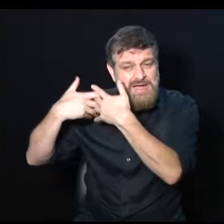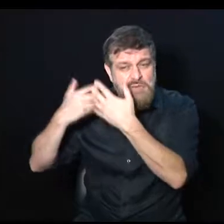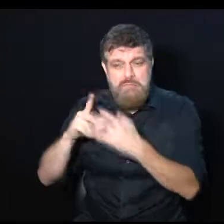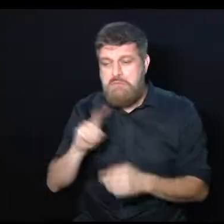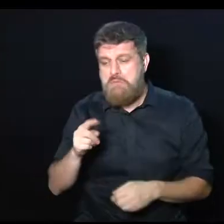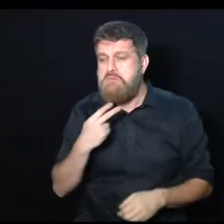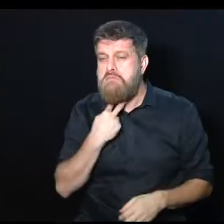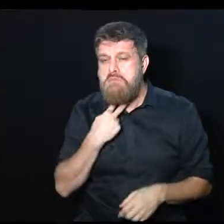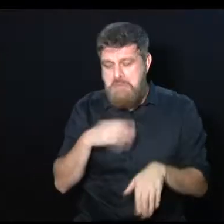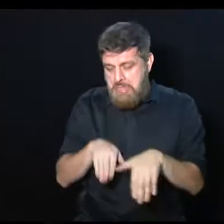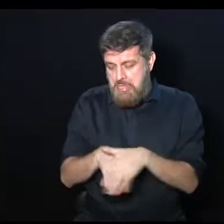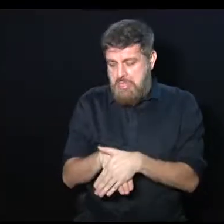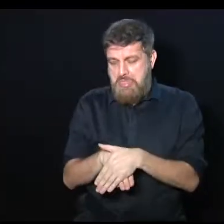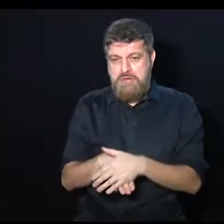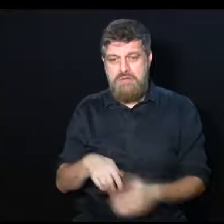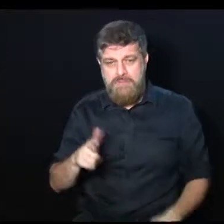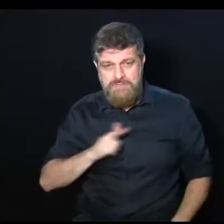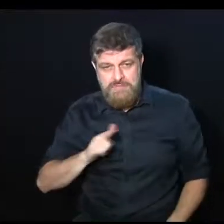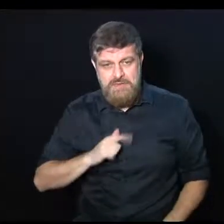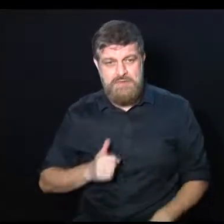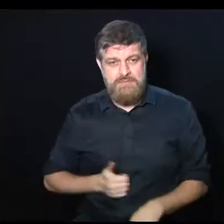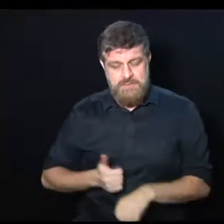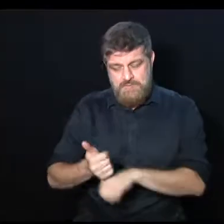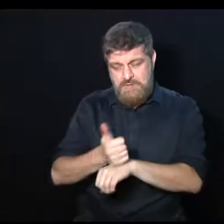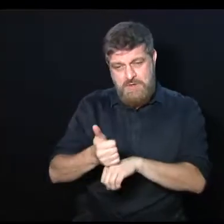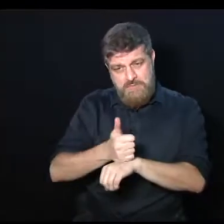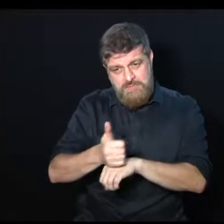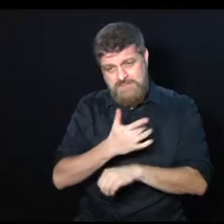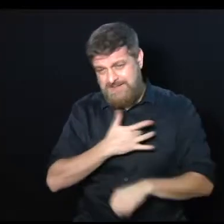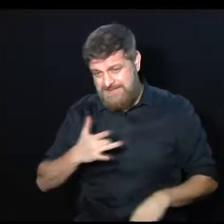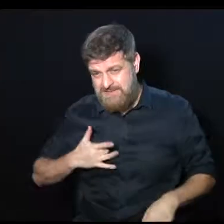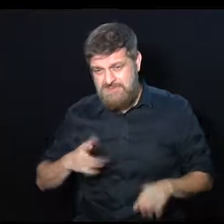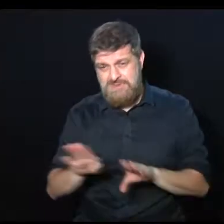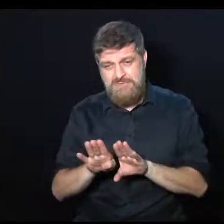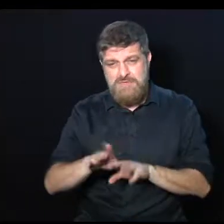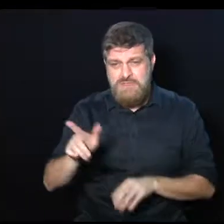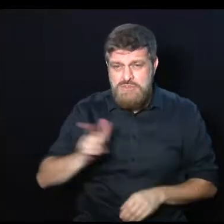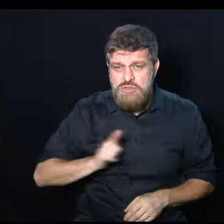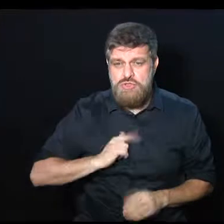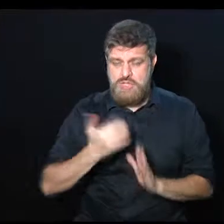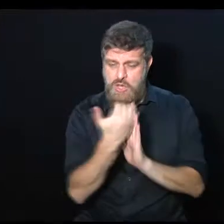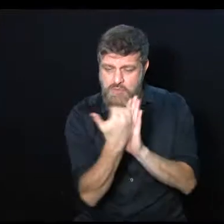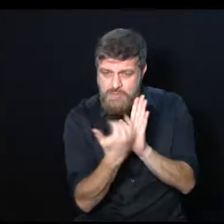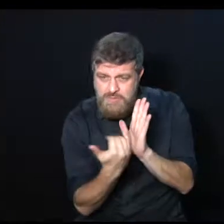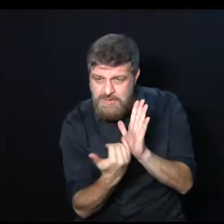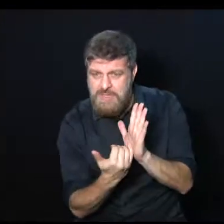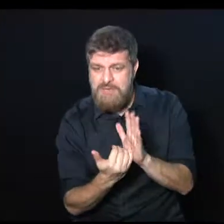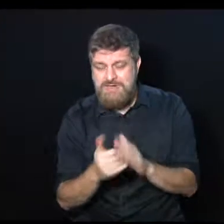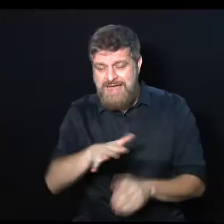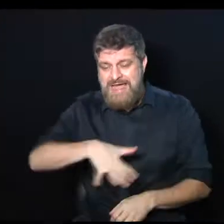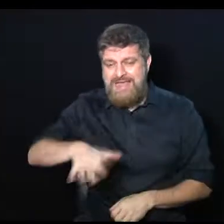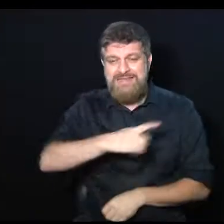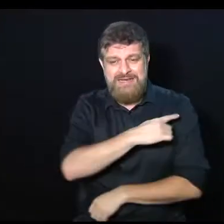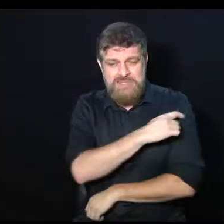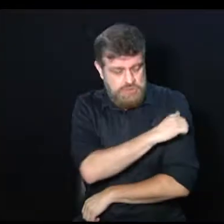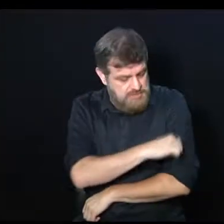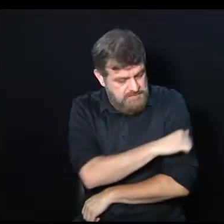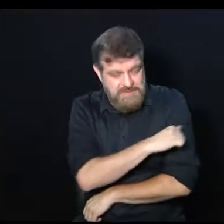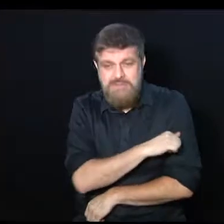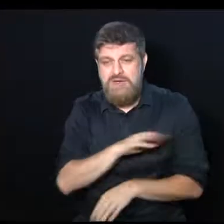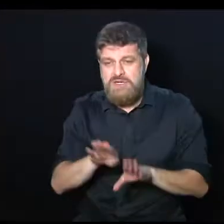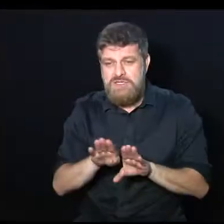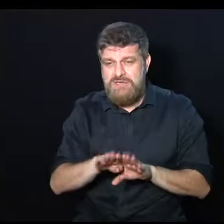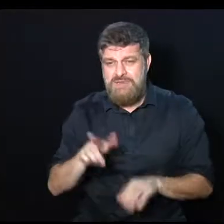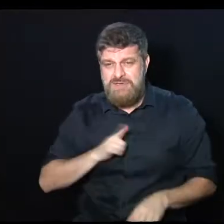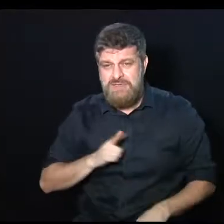área de saúde, como multiprofissional em saúde, profissional em saúde, também nós tínhamos os programas de aprimoramento em enfermagem, em laboratório.